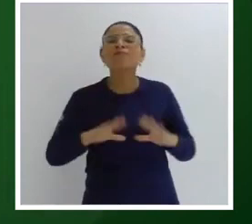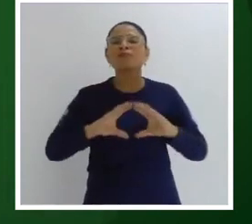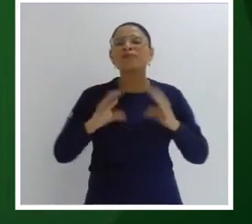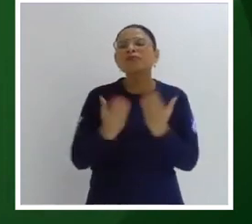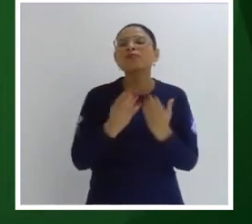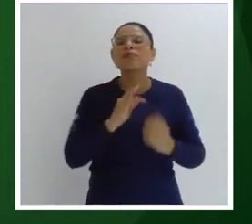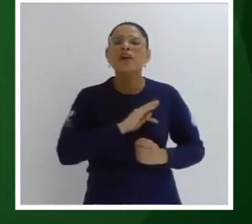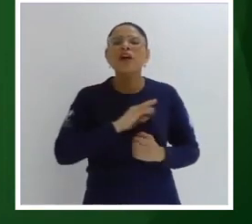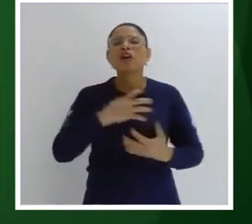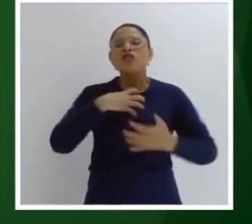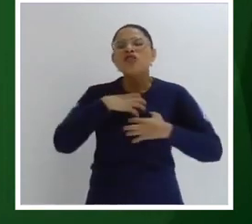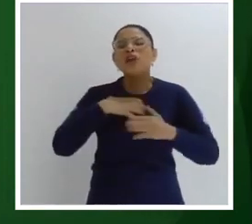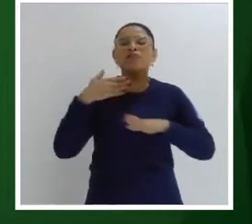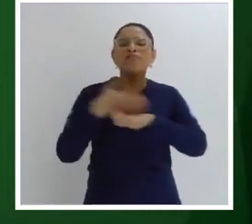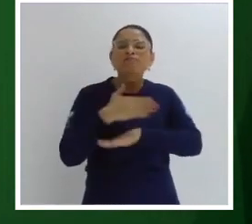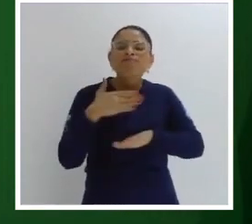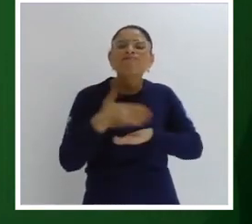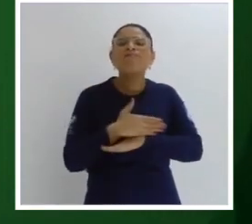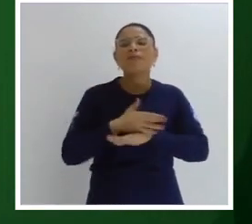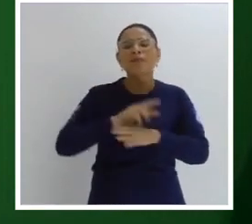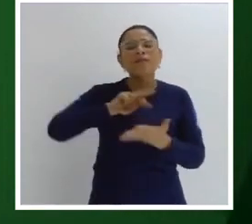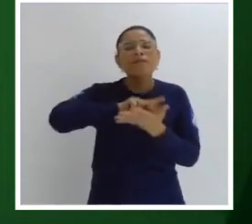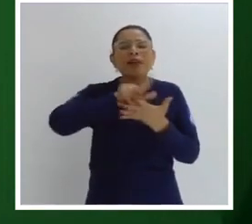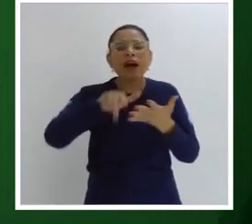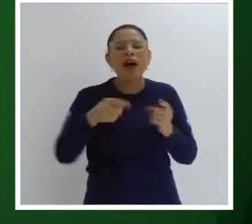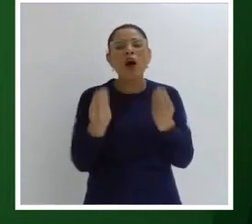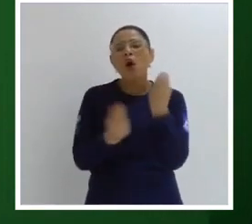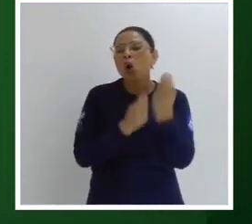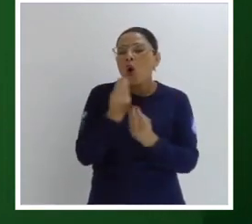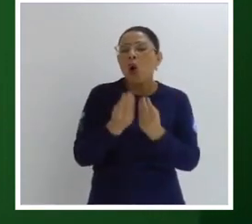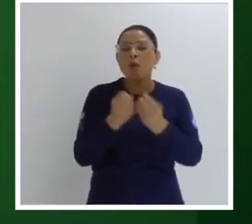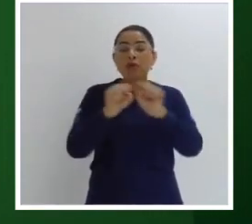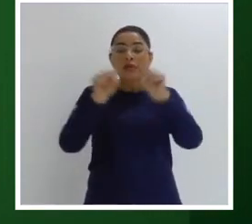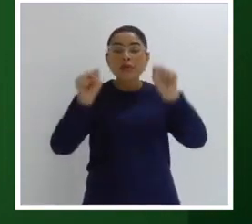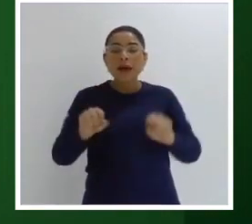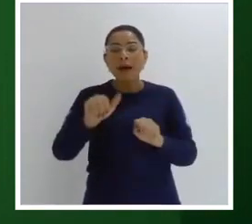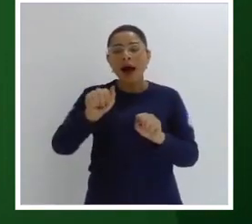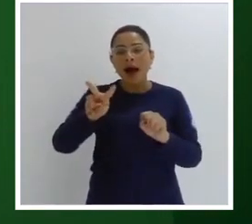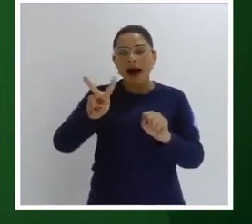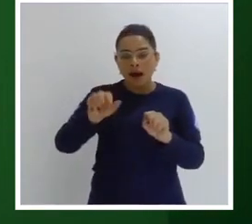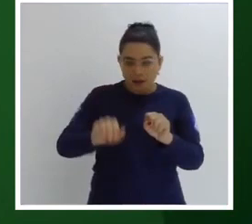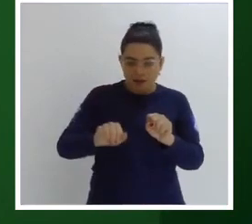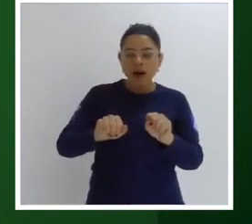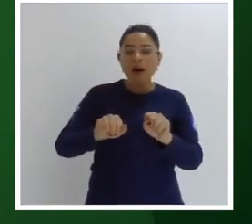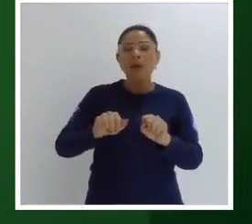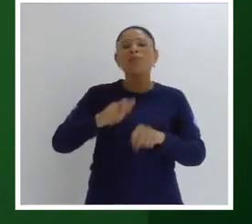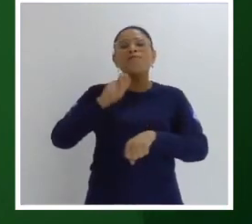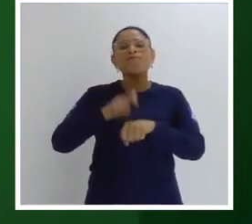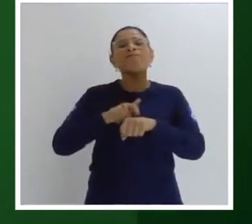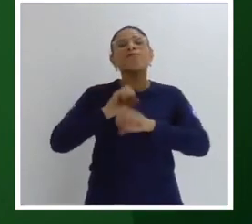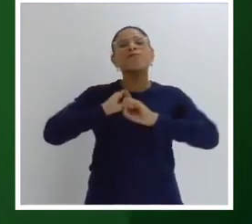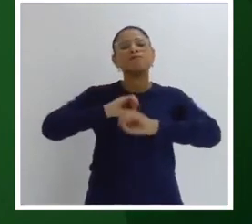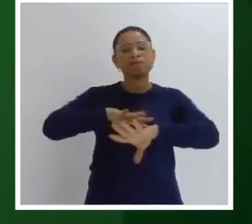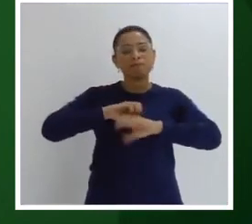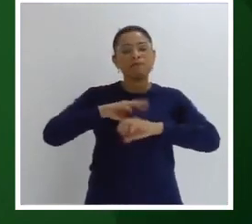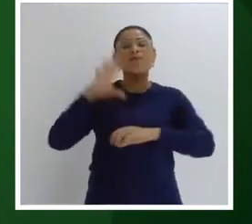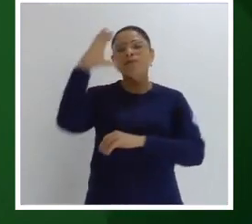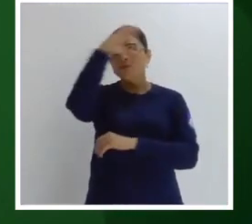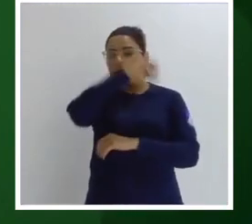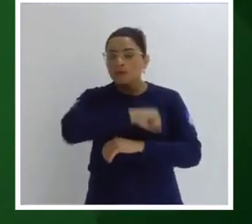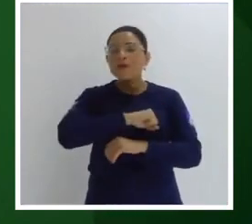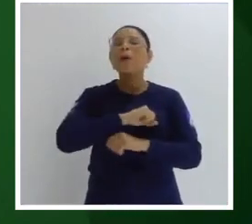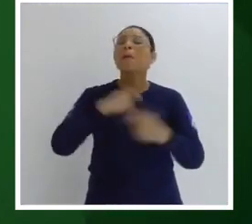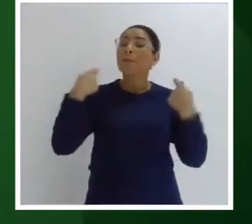das pessoas participarem maneira inclusive de entrar no sistema Ava que o ambiente virtual de aprendizagem onde podem